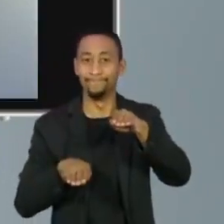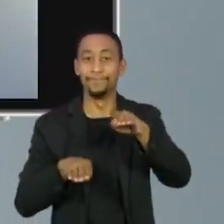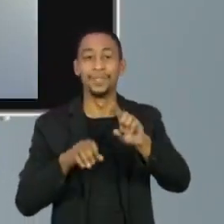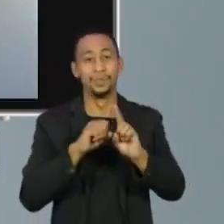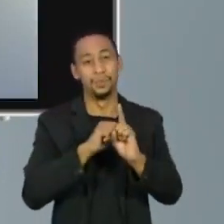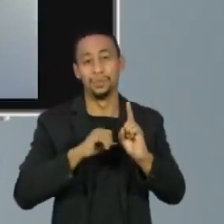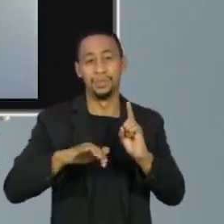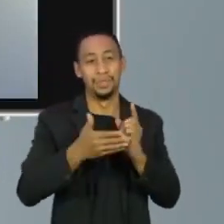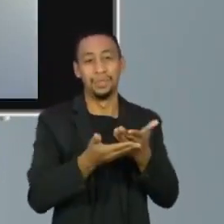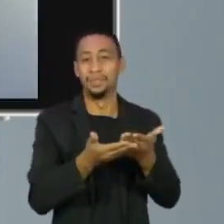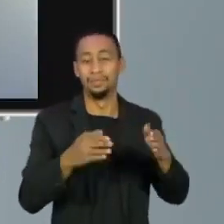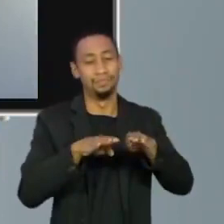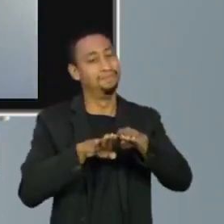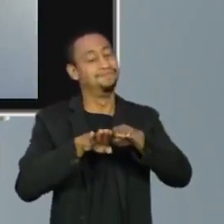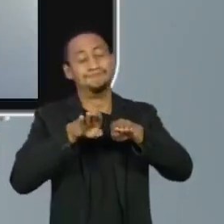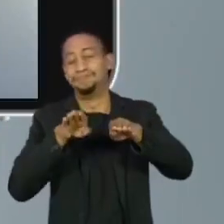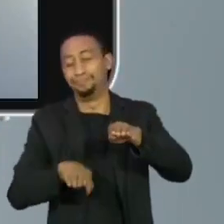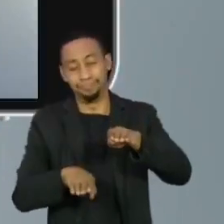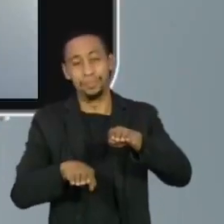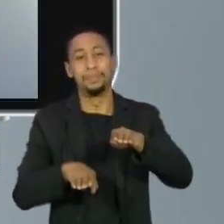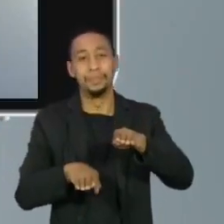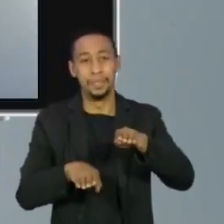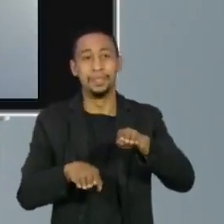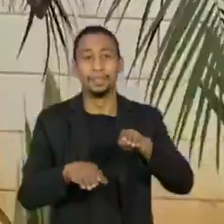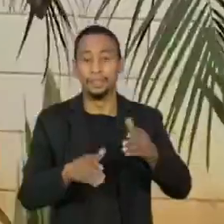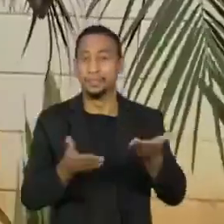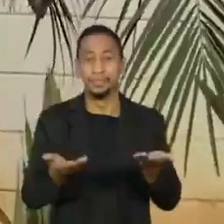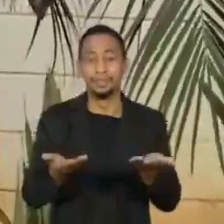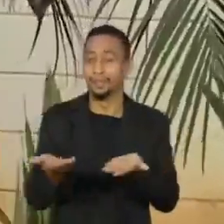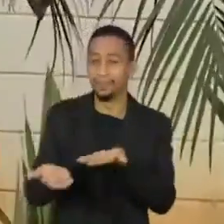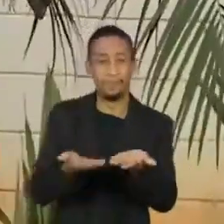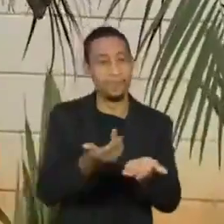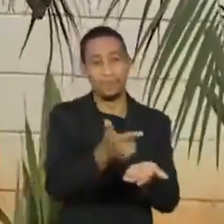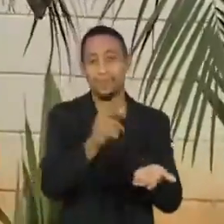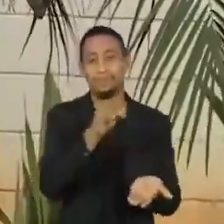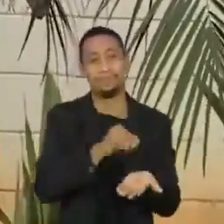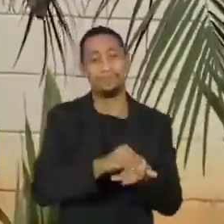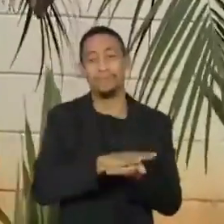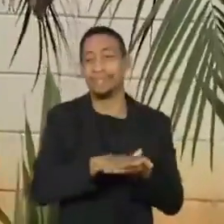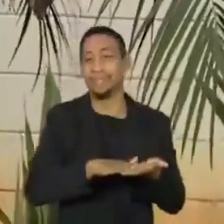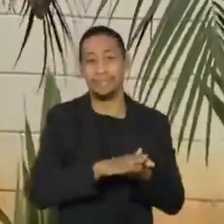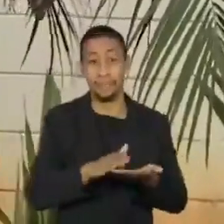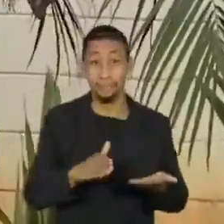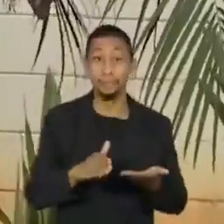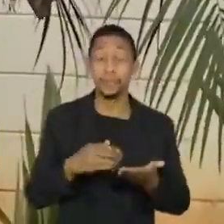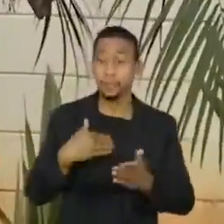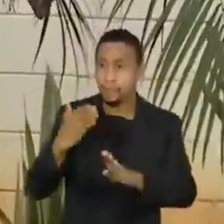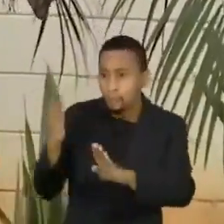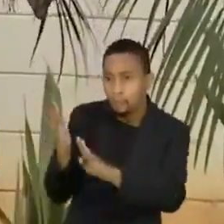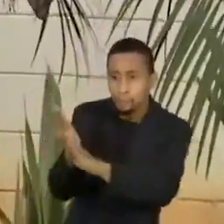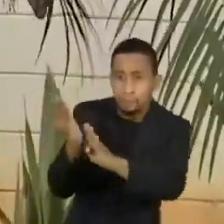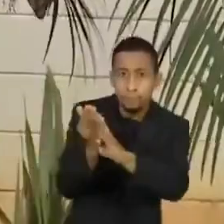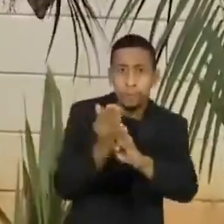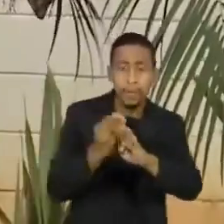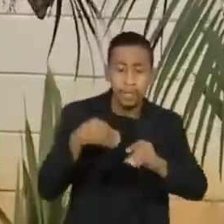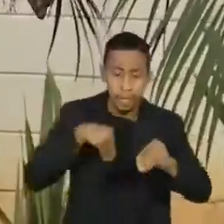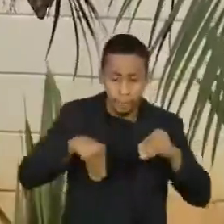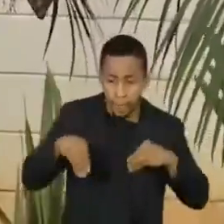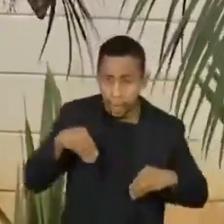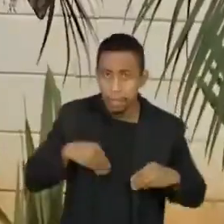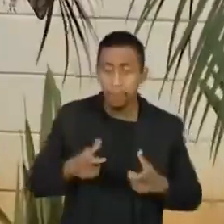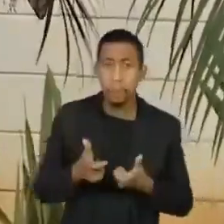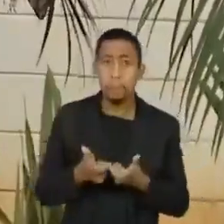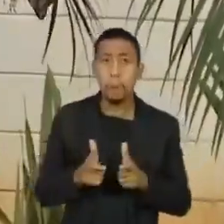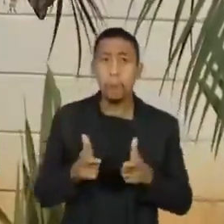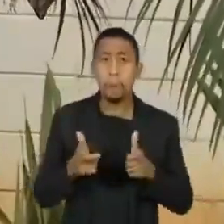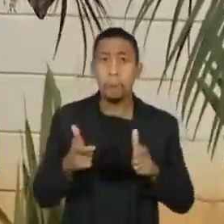fator importante nessa diferença de acesso. A subnotificação de depressão aumenta em 3,5 vezes